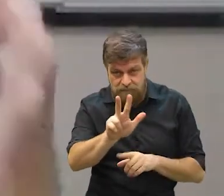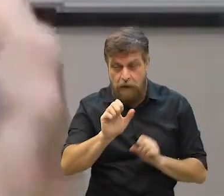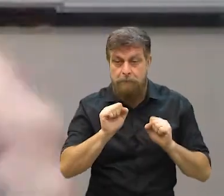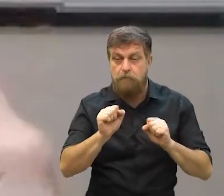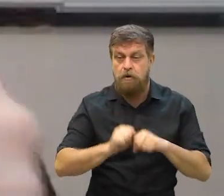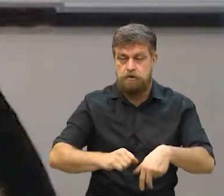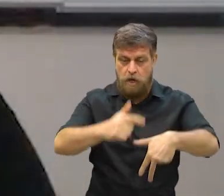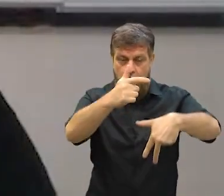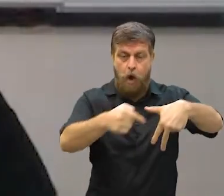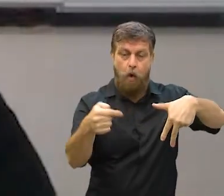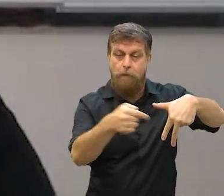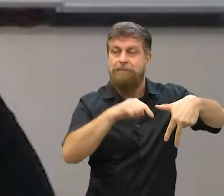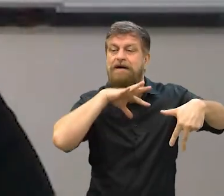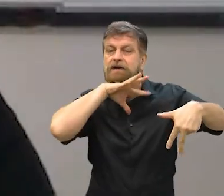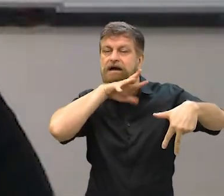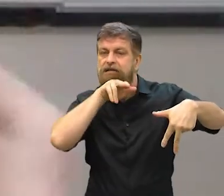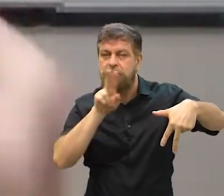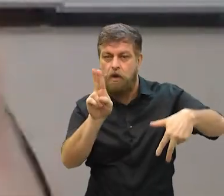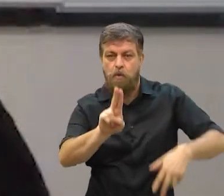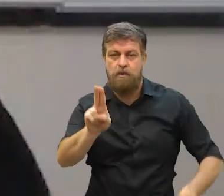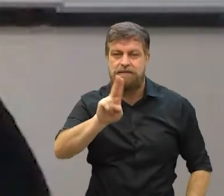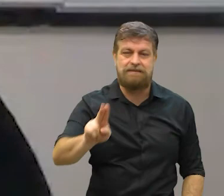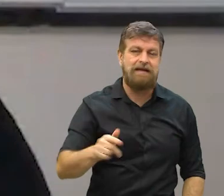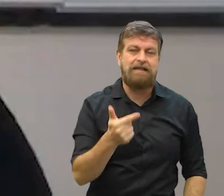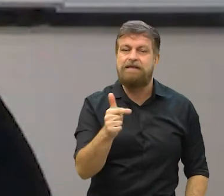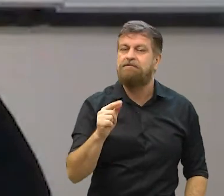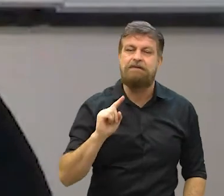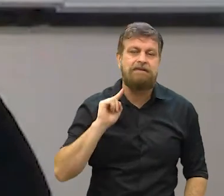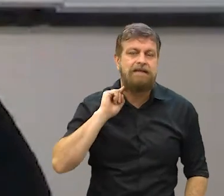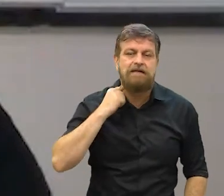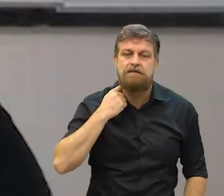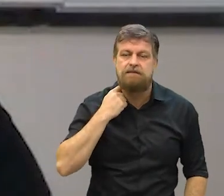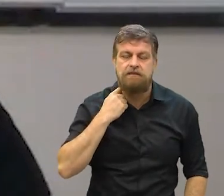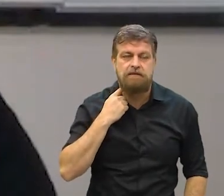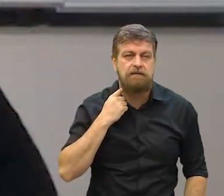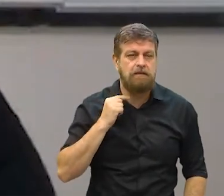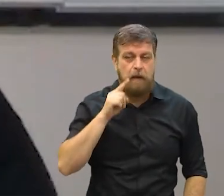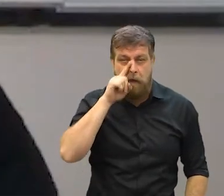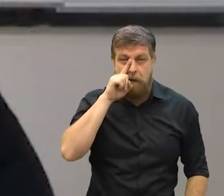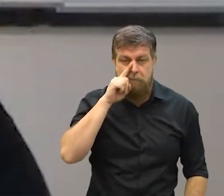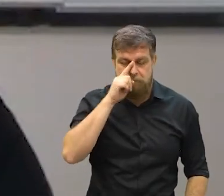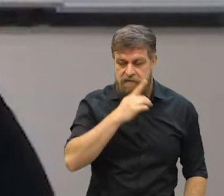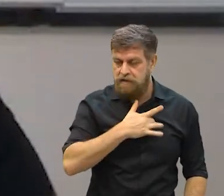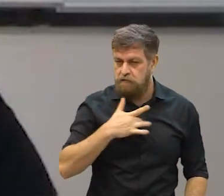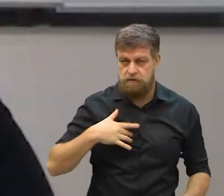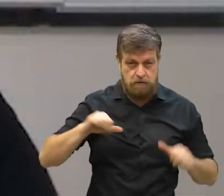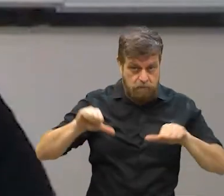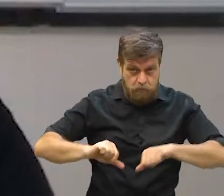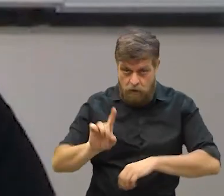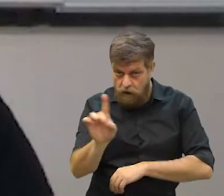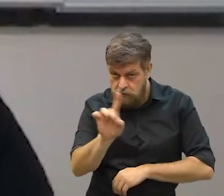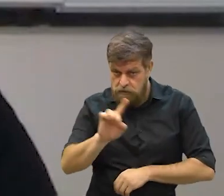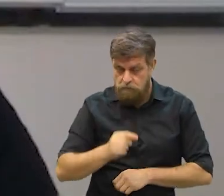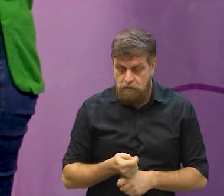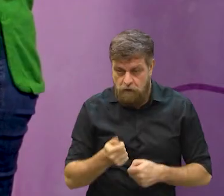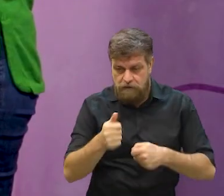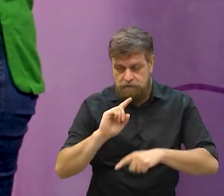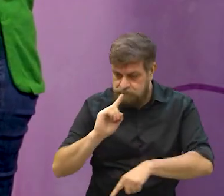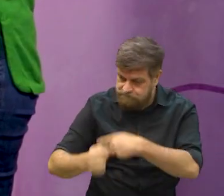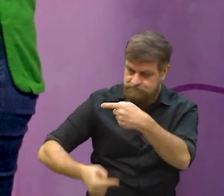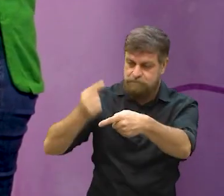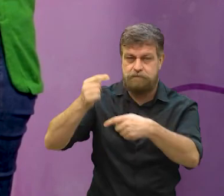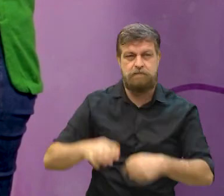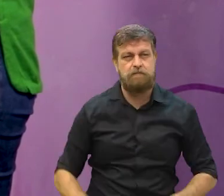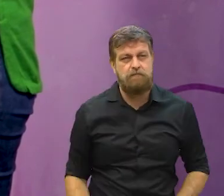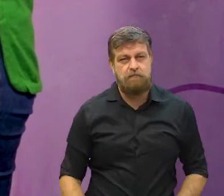uso humano e animal, sem risco à saúde do indivíduo e com os benefícios que ela pode dar.